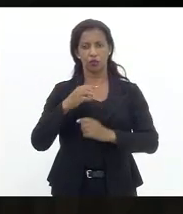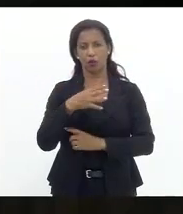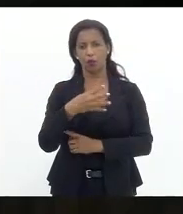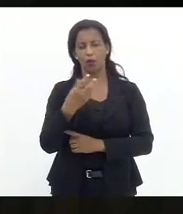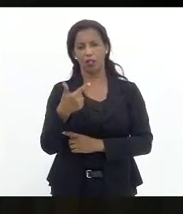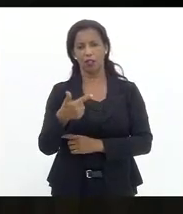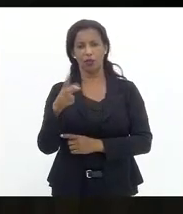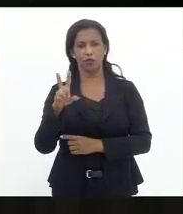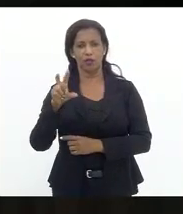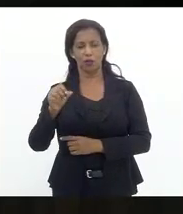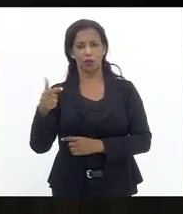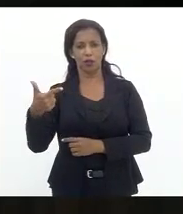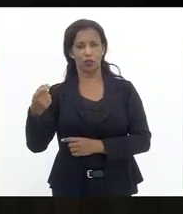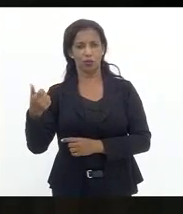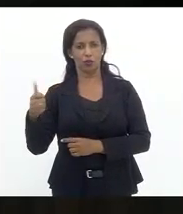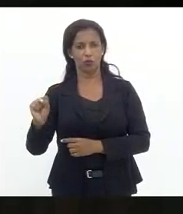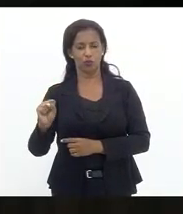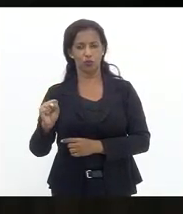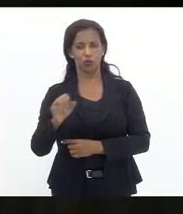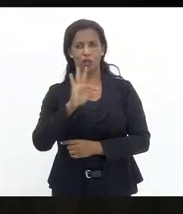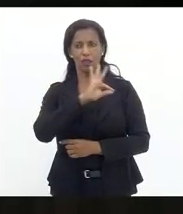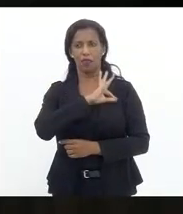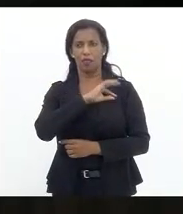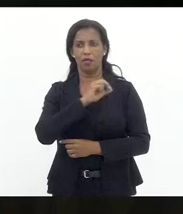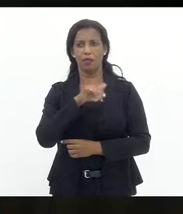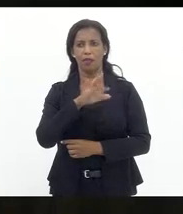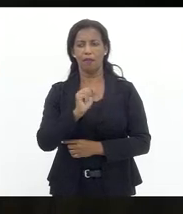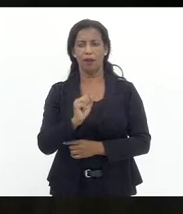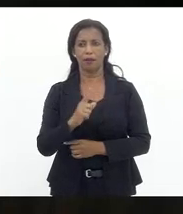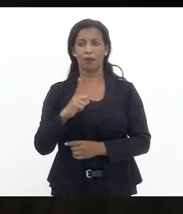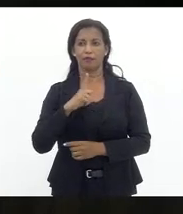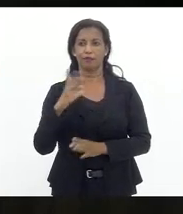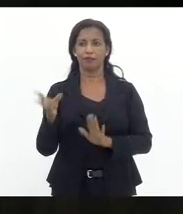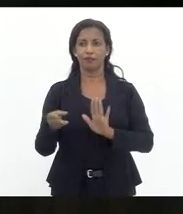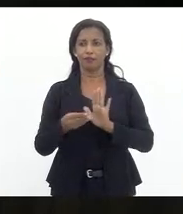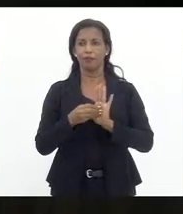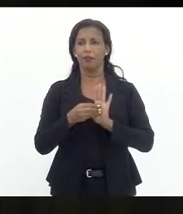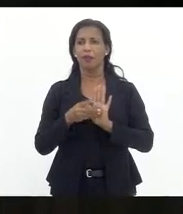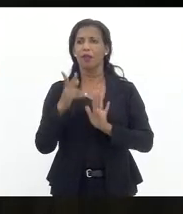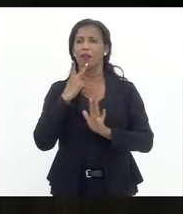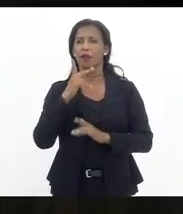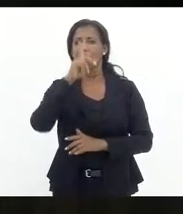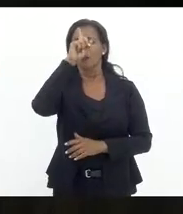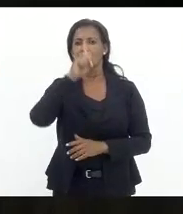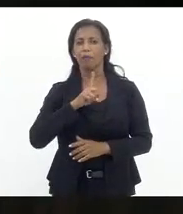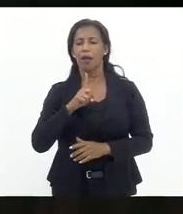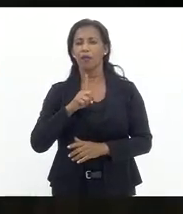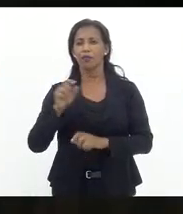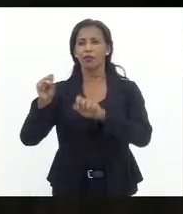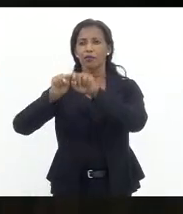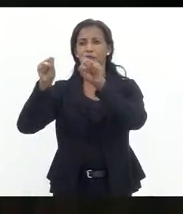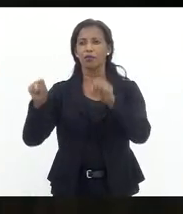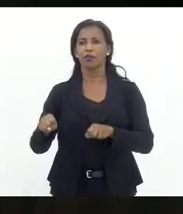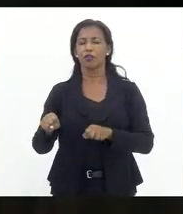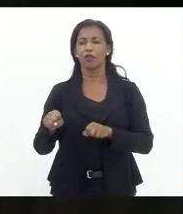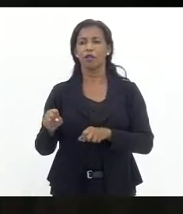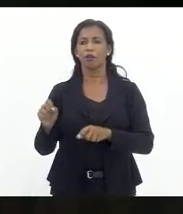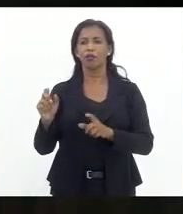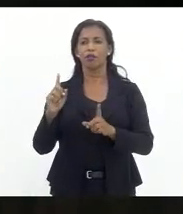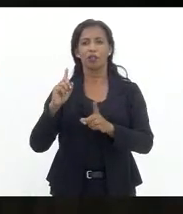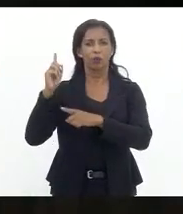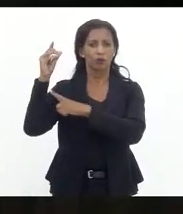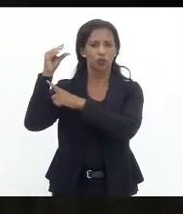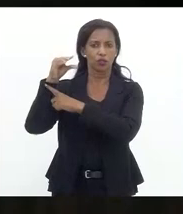de 18, de autoria da deputada Marta Rocha, que dispõe sobre a cessão de imagens do sistema de monitoramento de vias